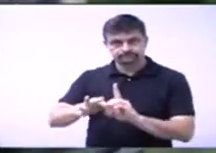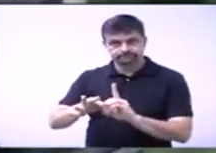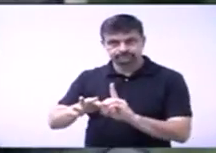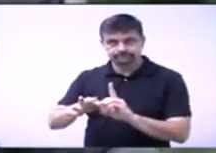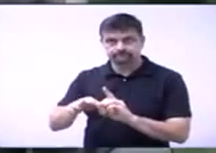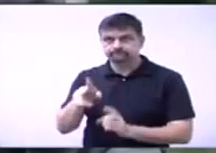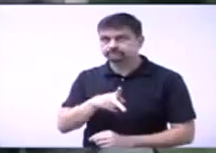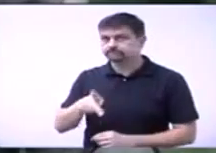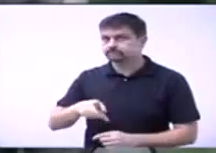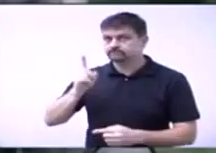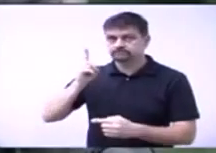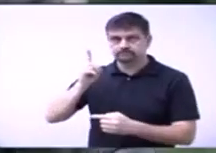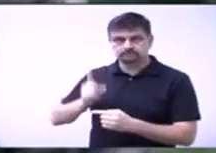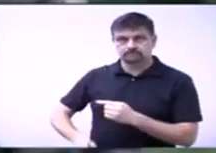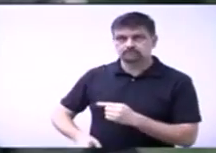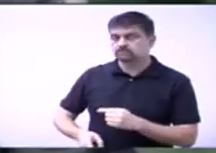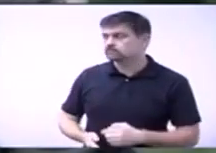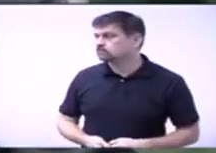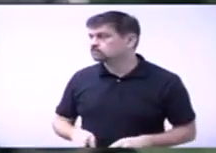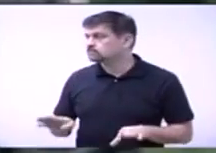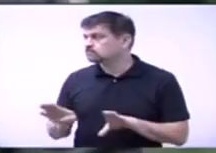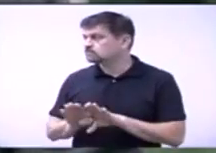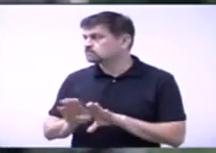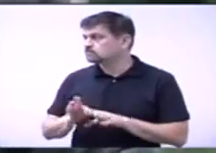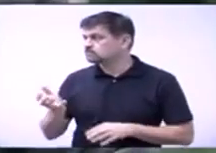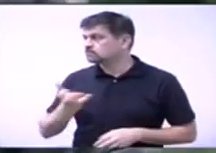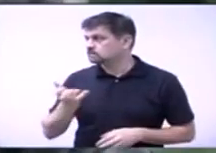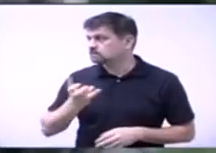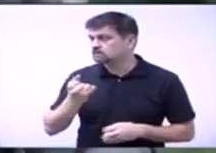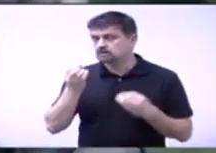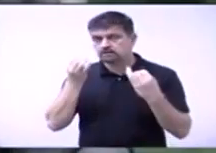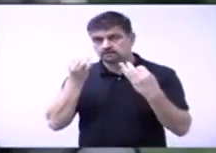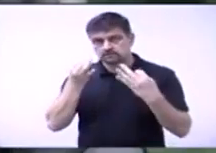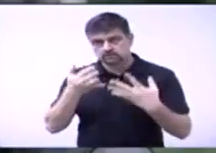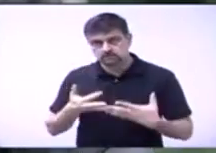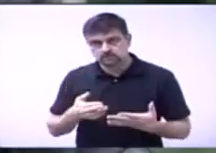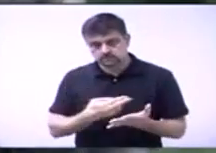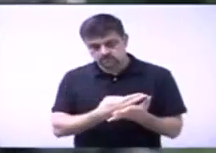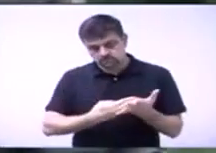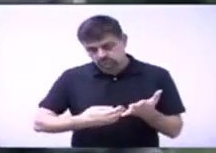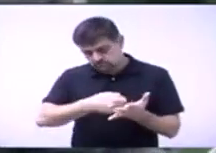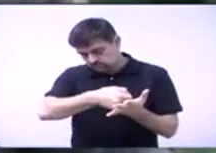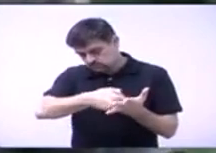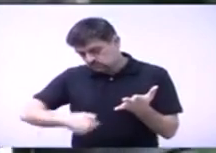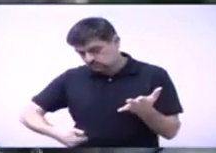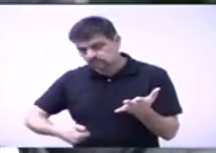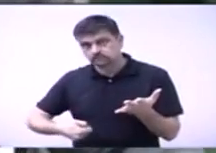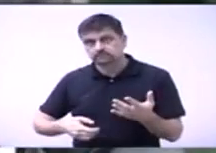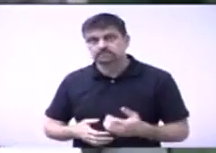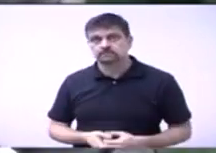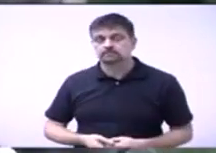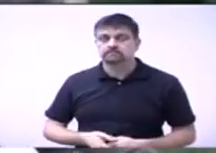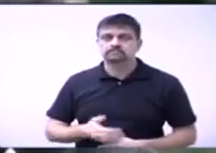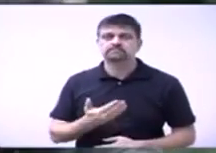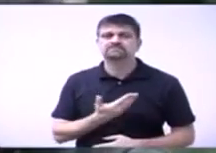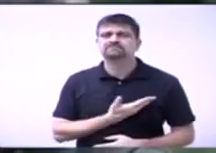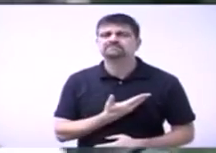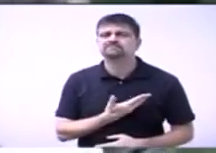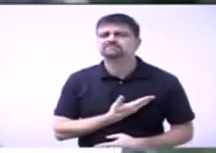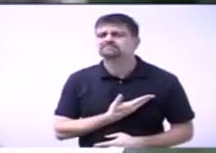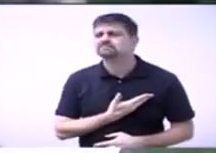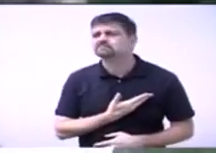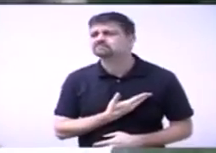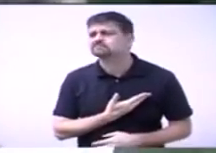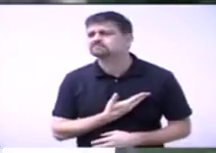Quero também falar aqui, senhor presidente, de outro requerimento do colega aqui.